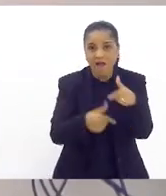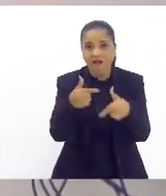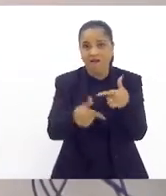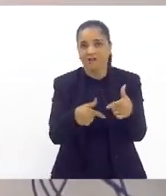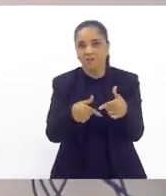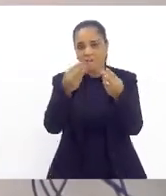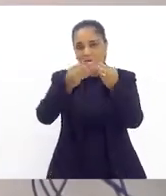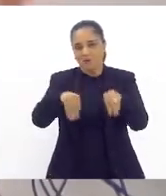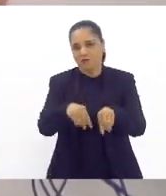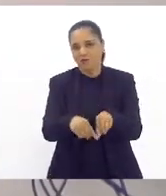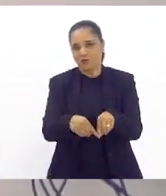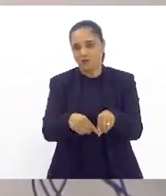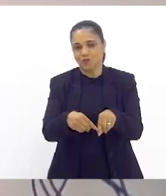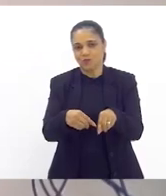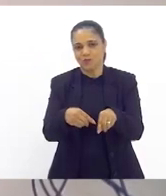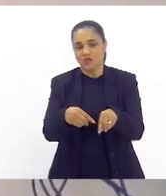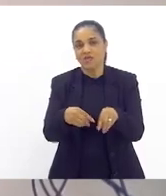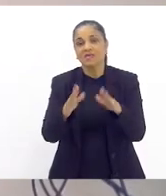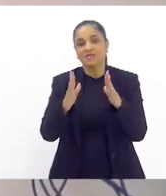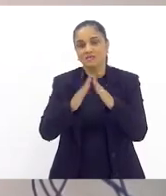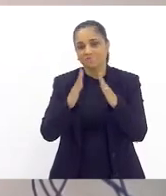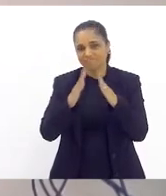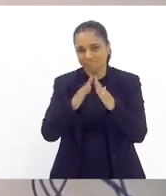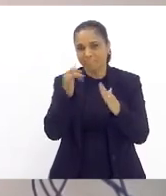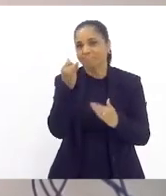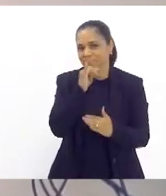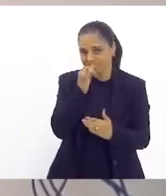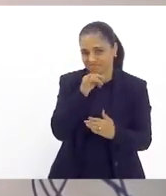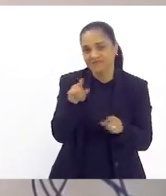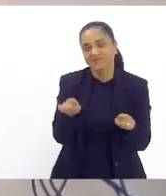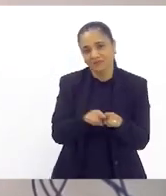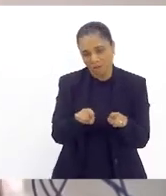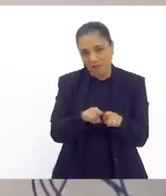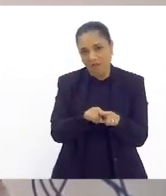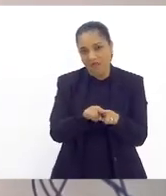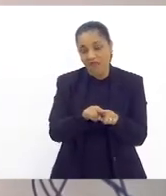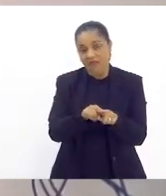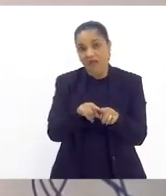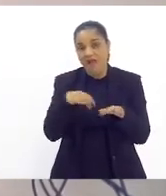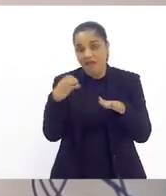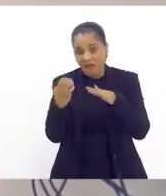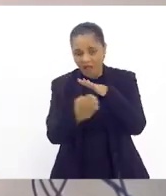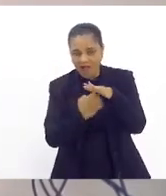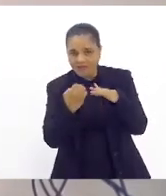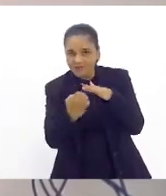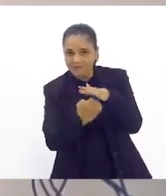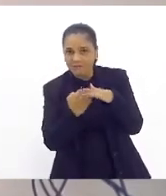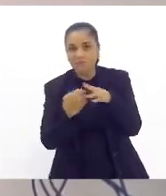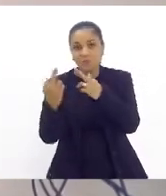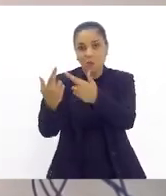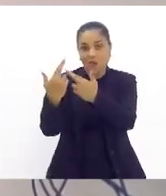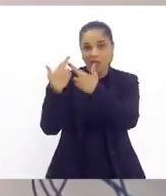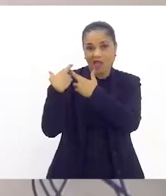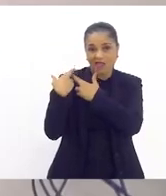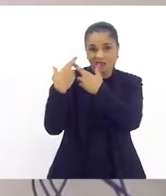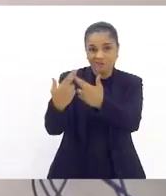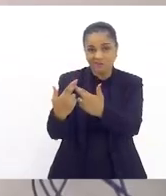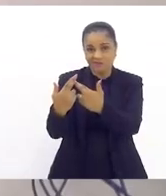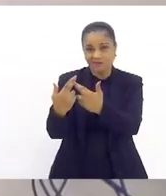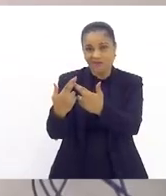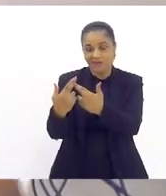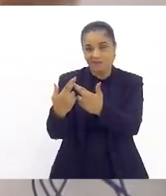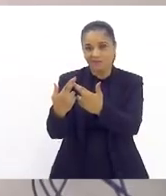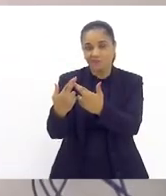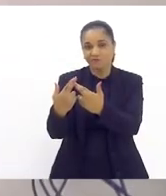fornecimento doméstico também de energia ou seja essas empresas elas são responsáveis por acentuar